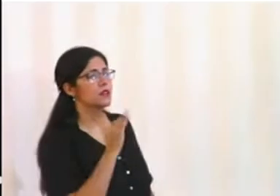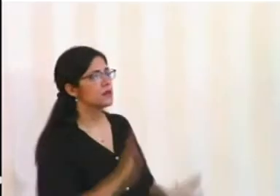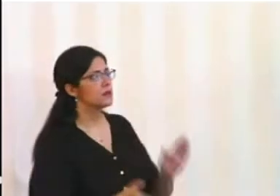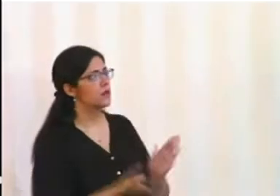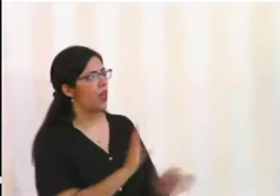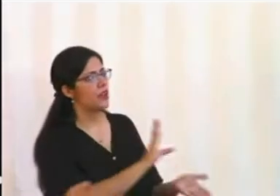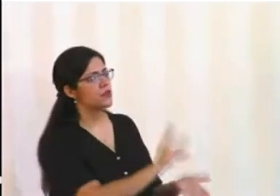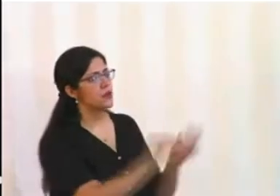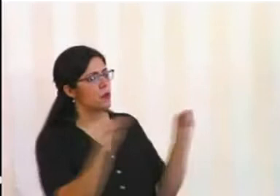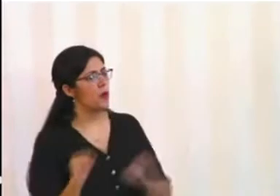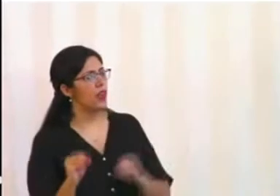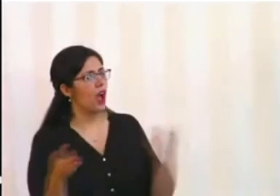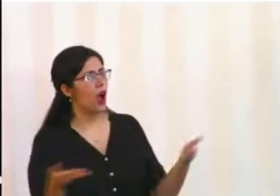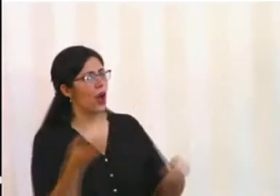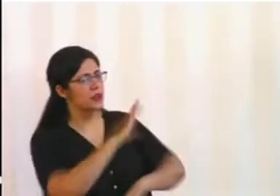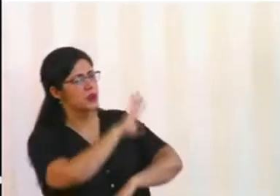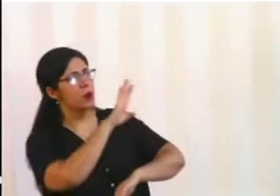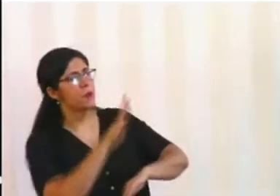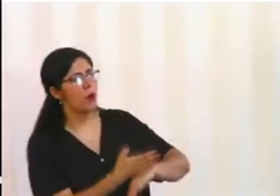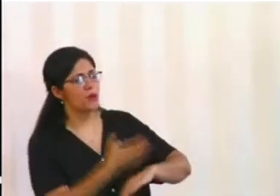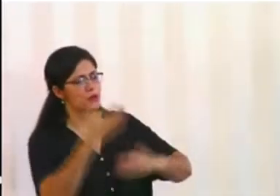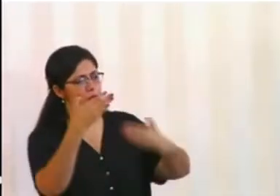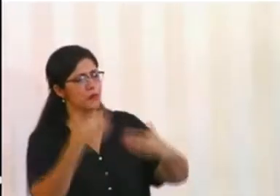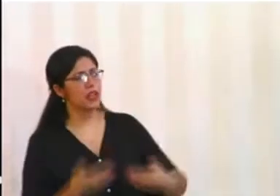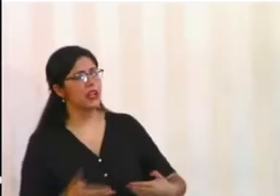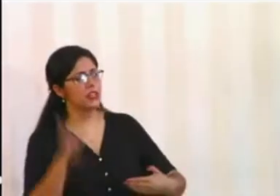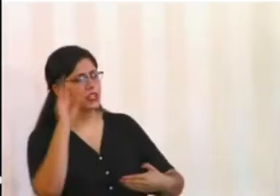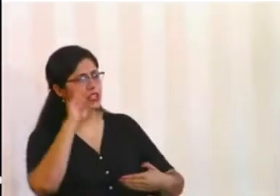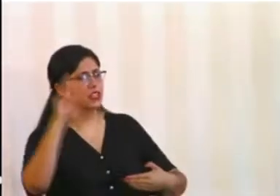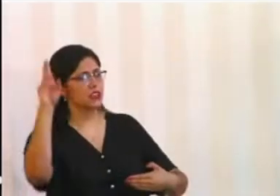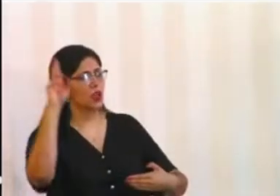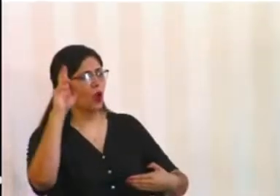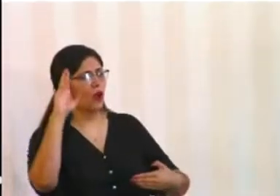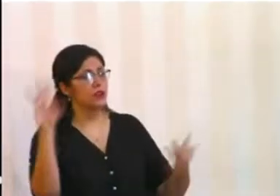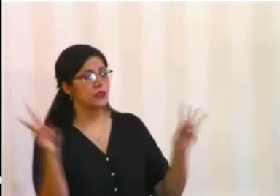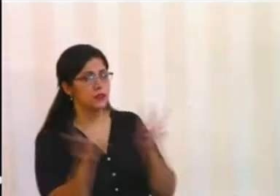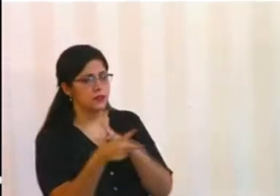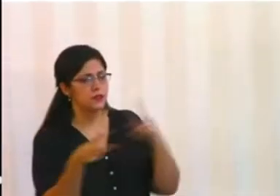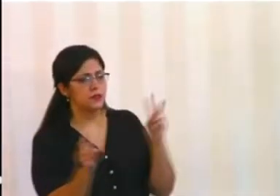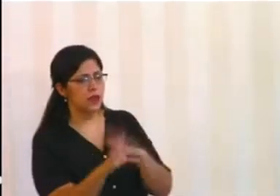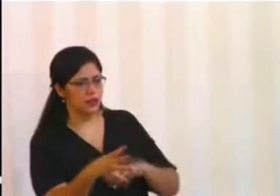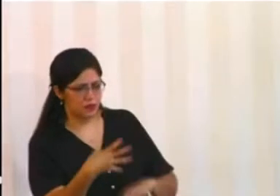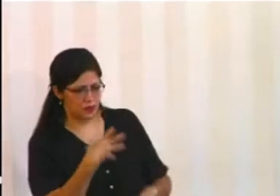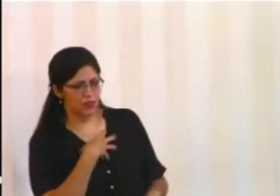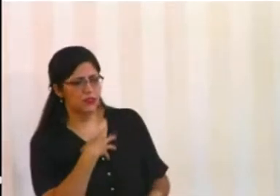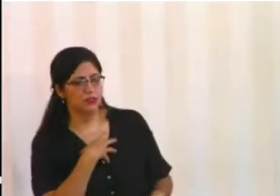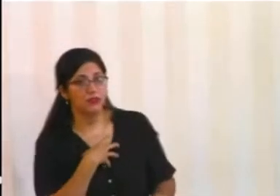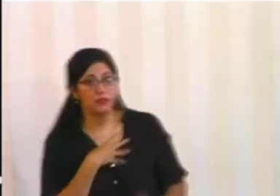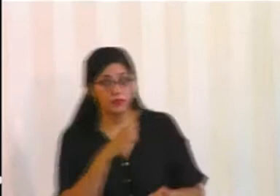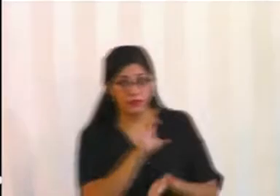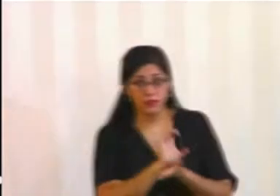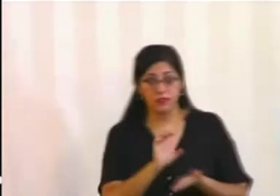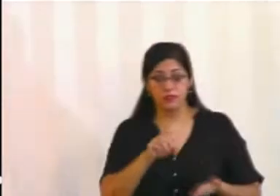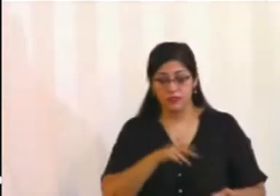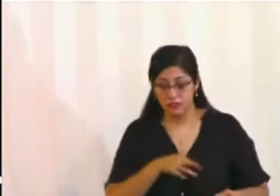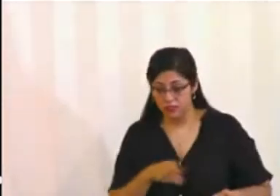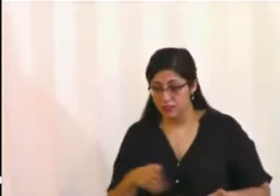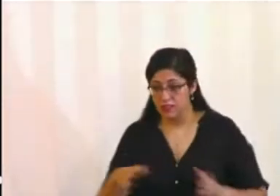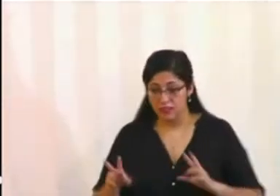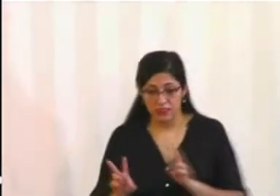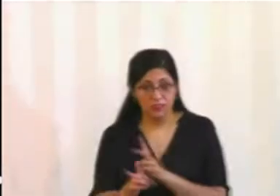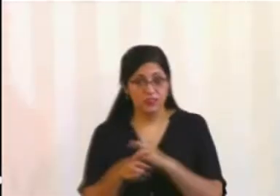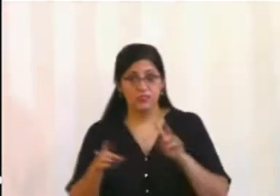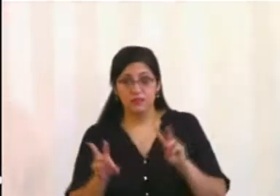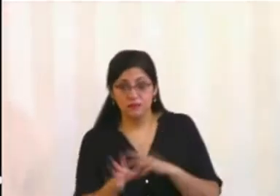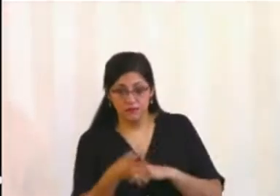Senhor. Eis que passava o Senhor, e um grande e forte vento fendia os montes e despedaçava as penhas diante